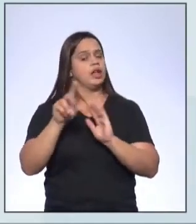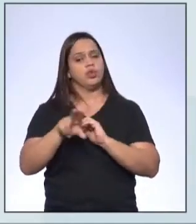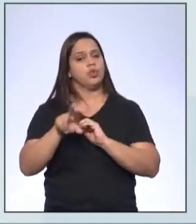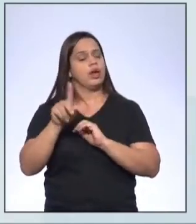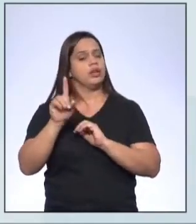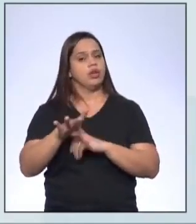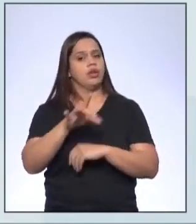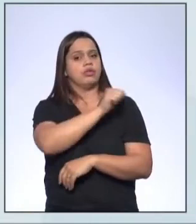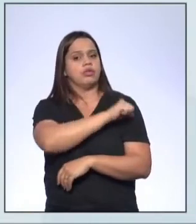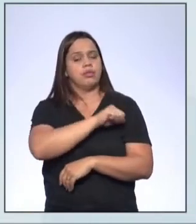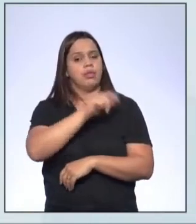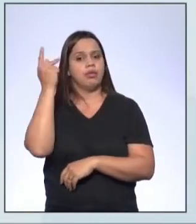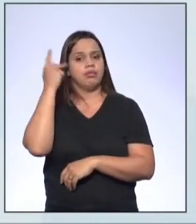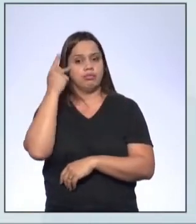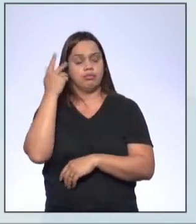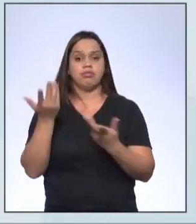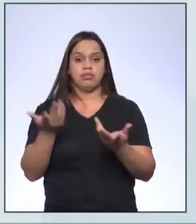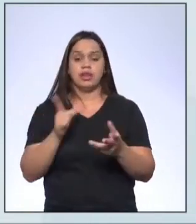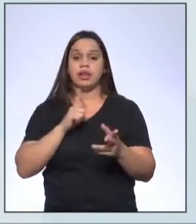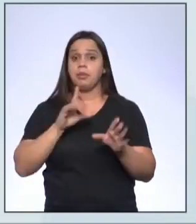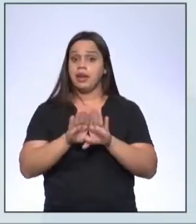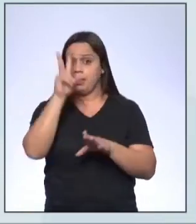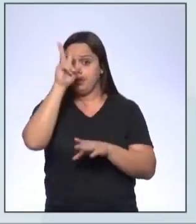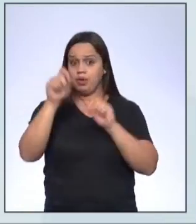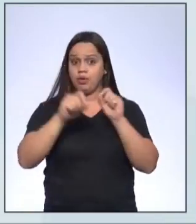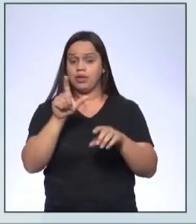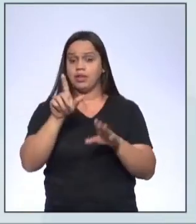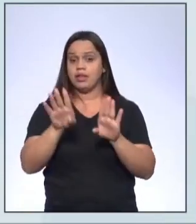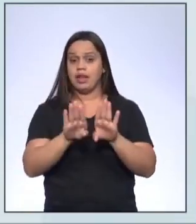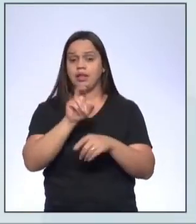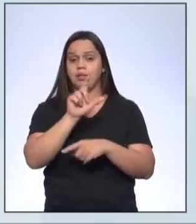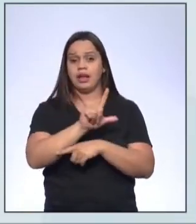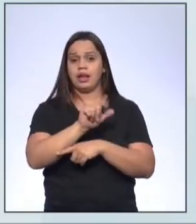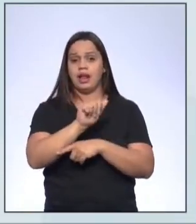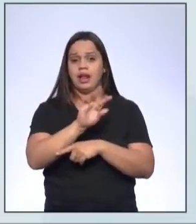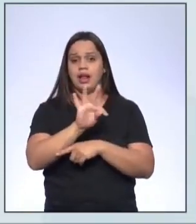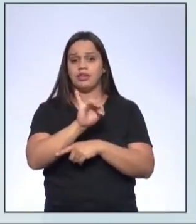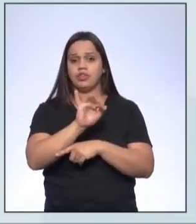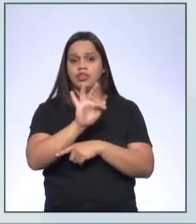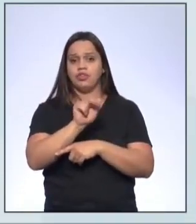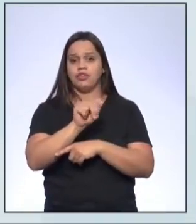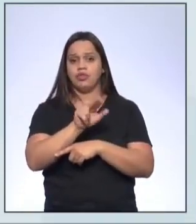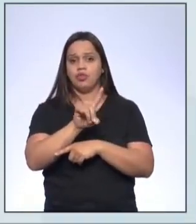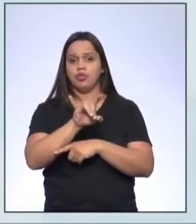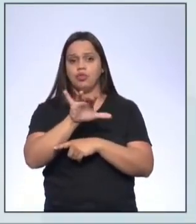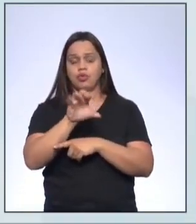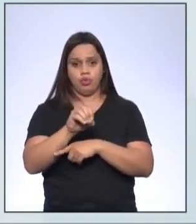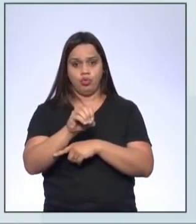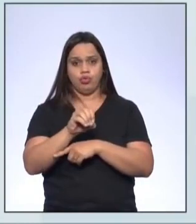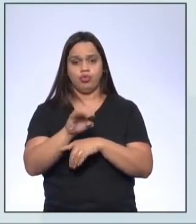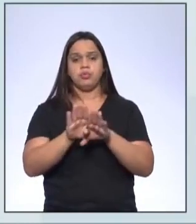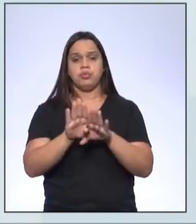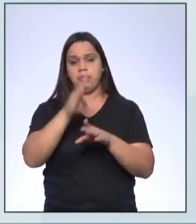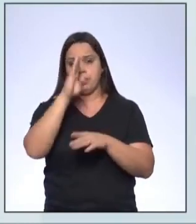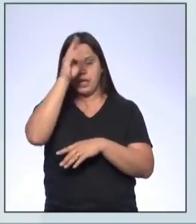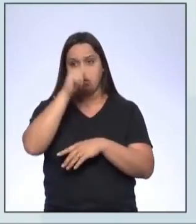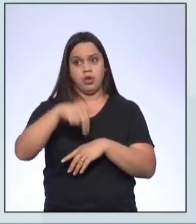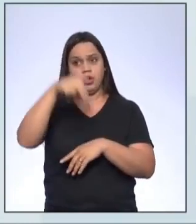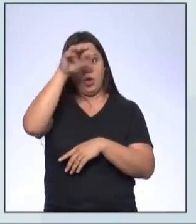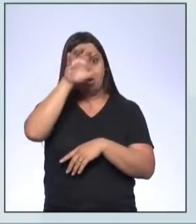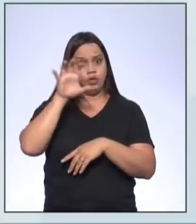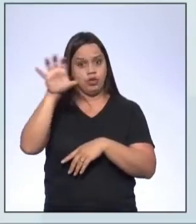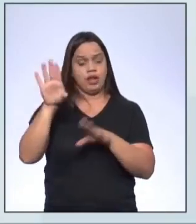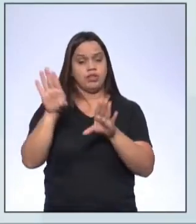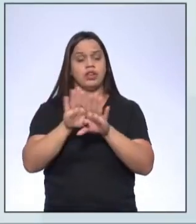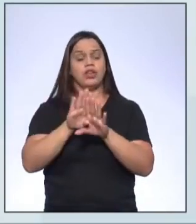um destaque dos latifúndios, né, principalmente na região norte e nordeste, o que dificulta aí uma expansão maior nessas regiões